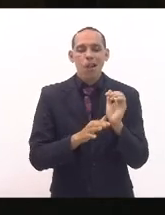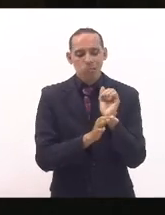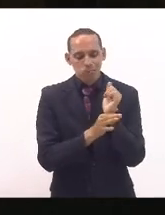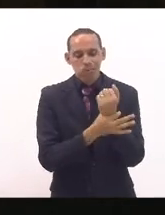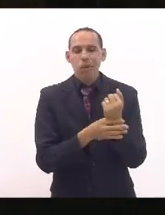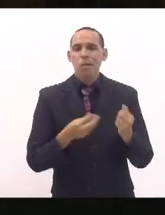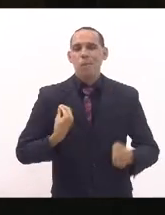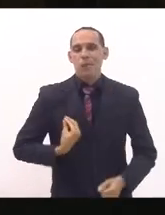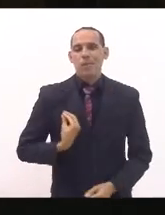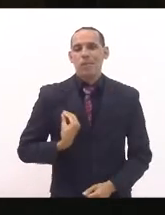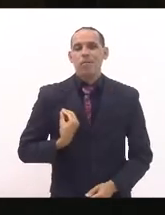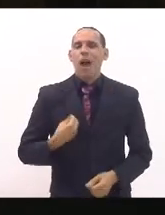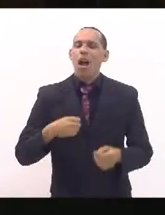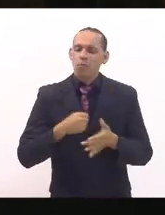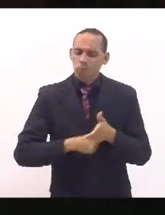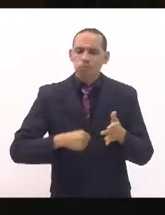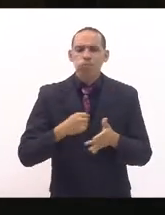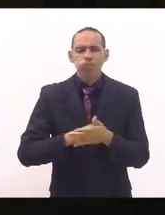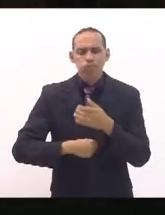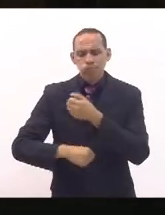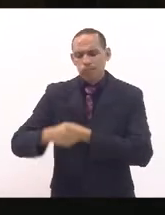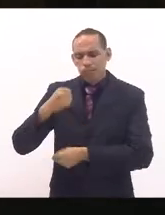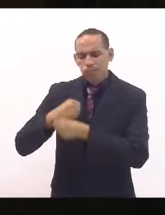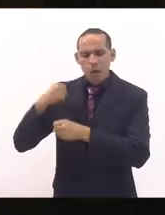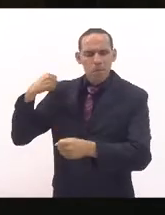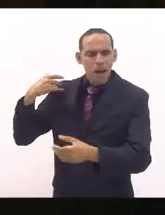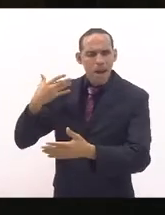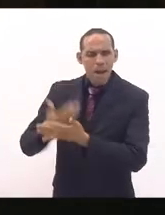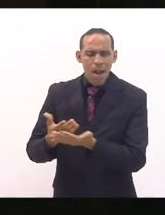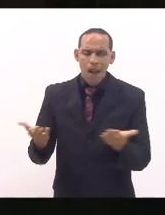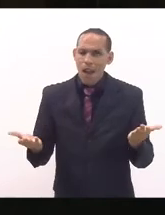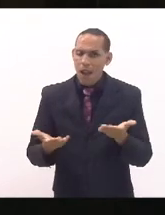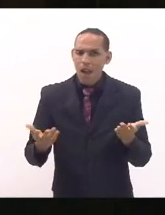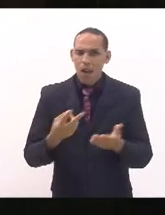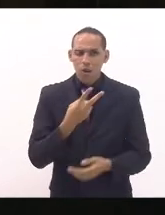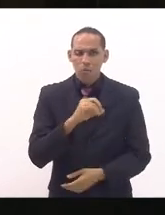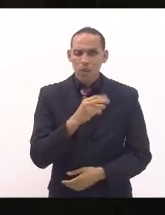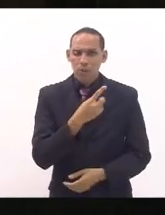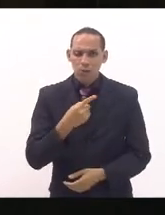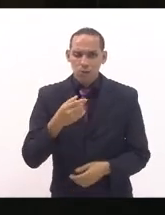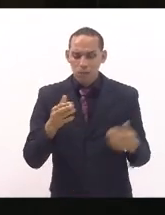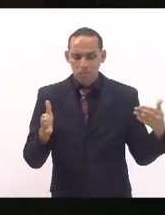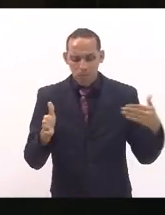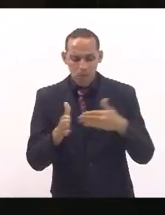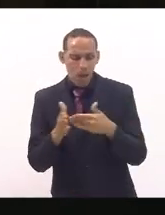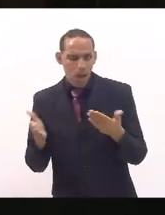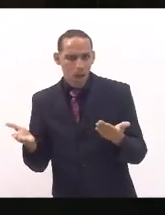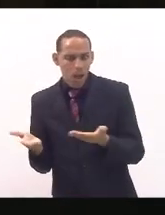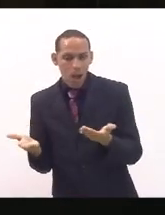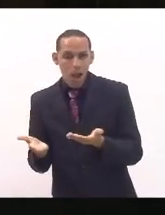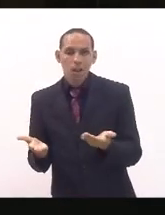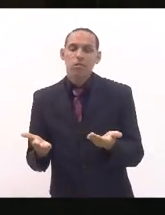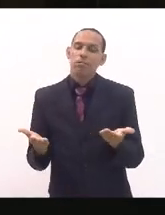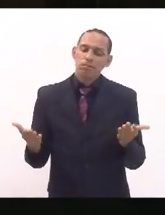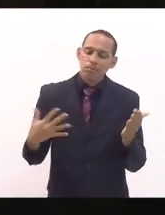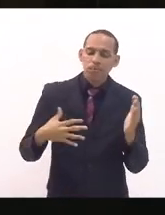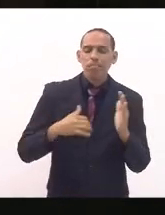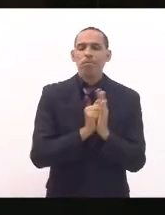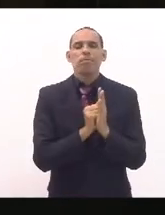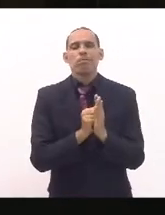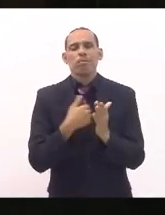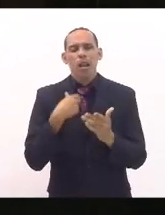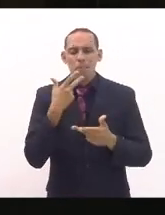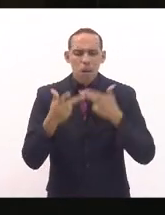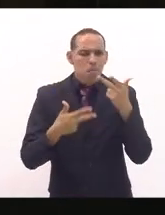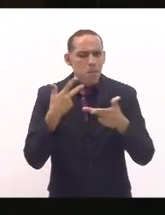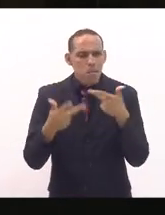luta desde o ano passado, desde o princípio de 2021. Então, eu, com esse registro aqui da minha